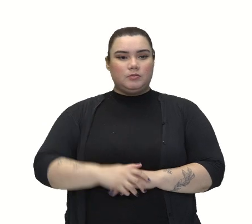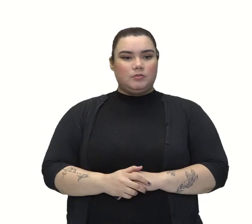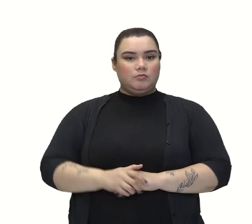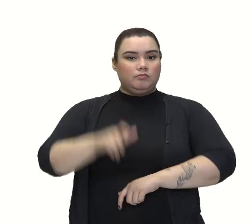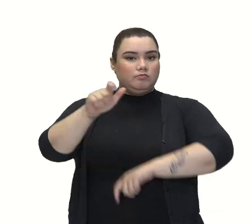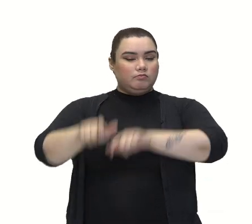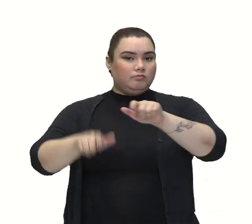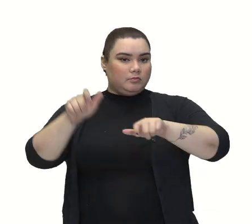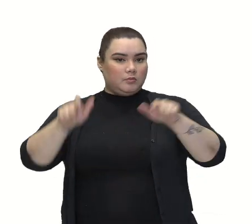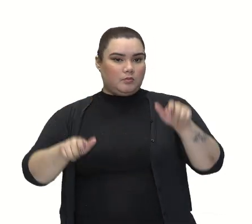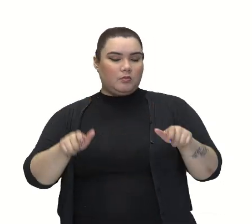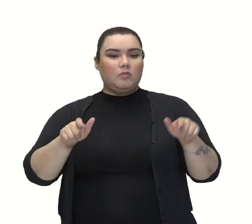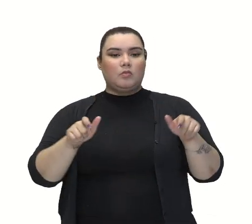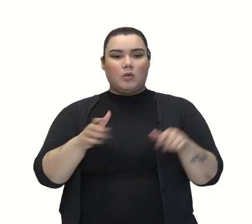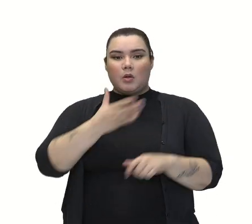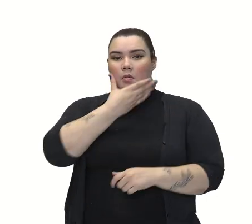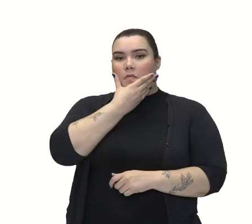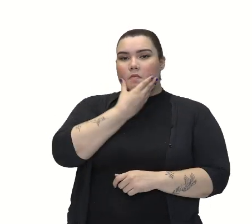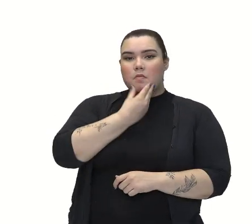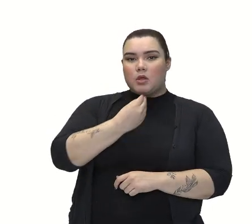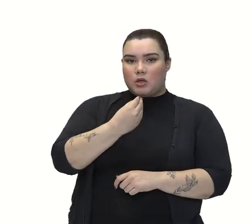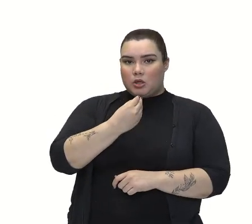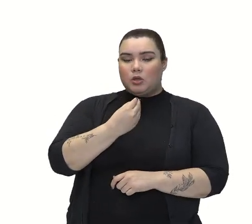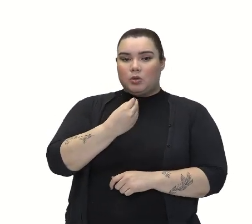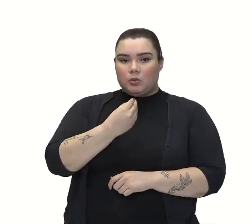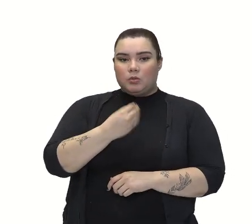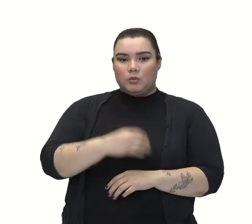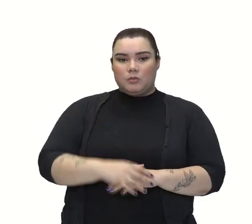Os meninos